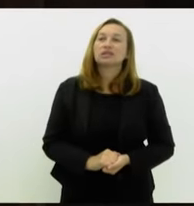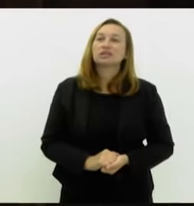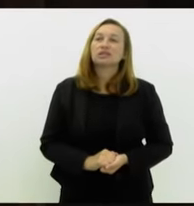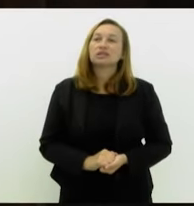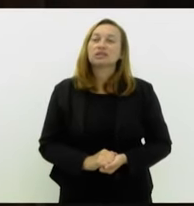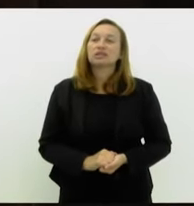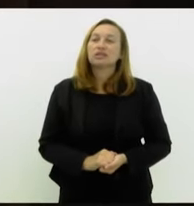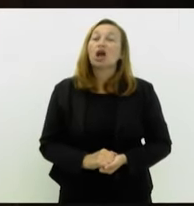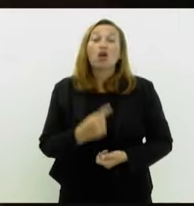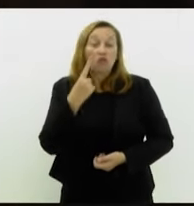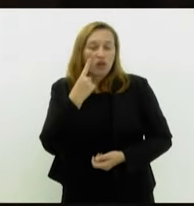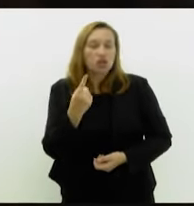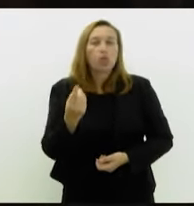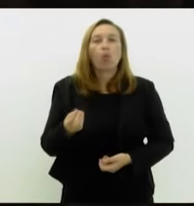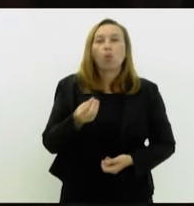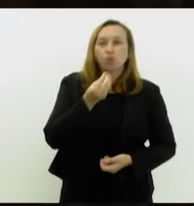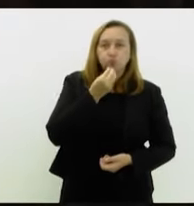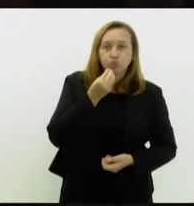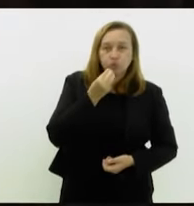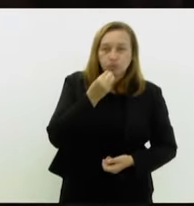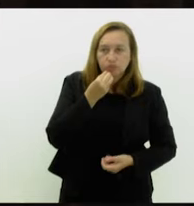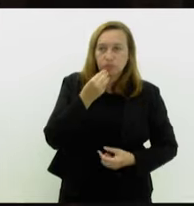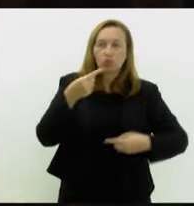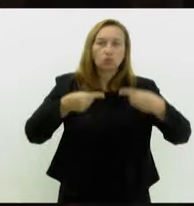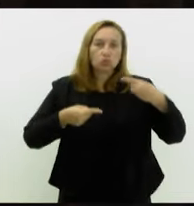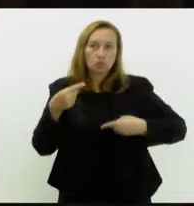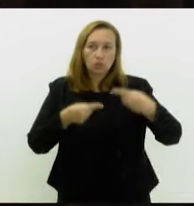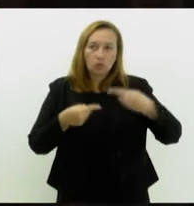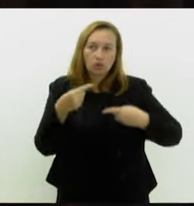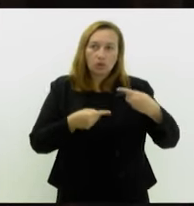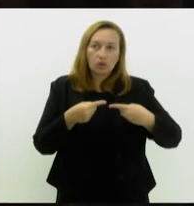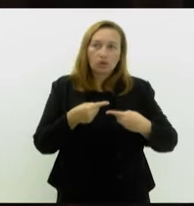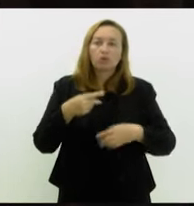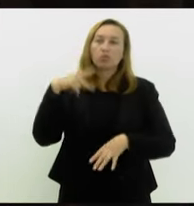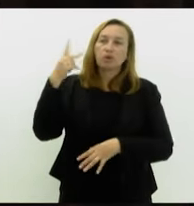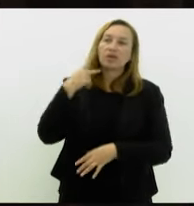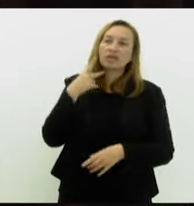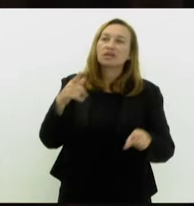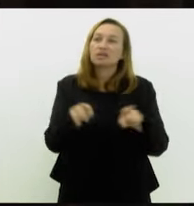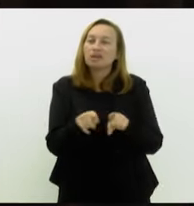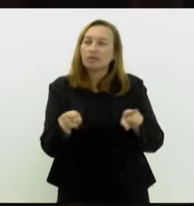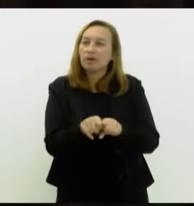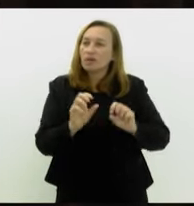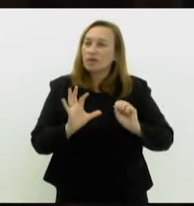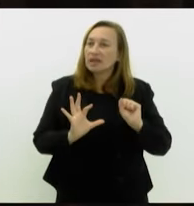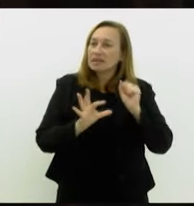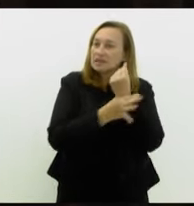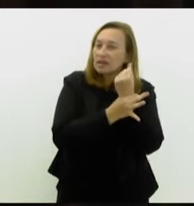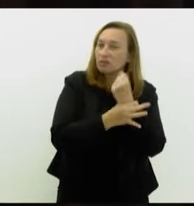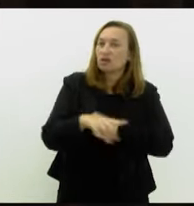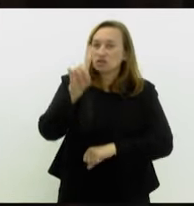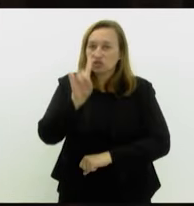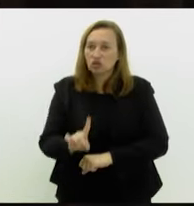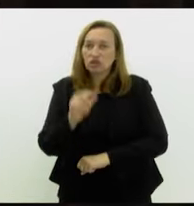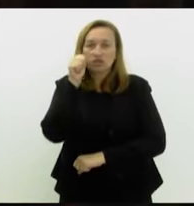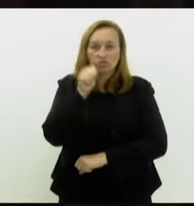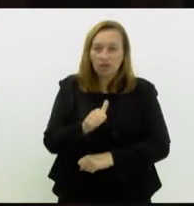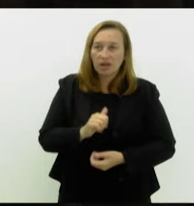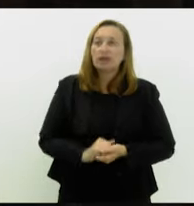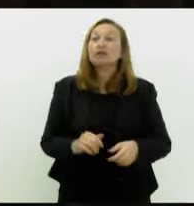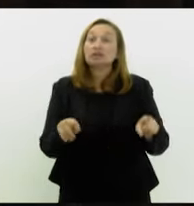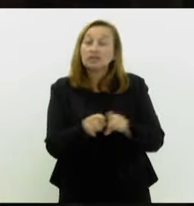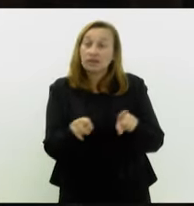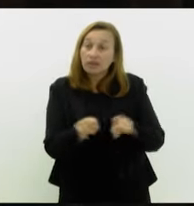vejo a oportunidade de fazer o debate da procuradoria também de assegurar os direitos das mulheres